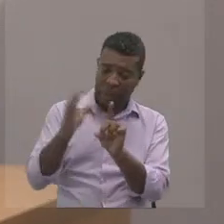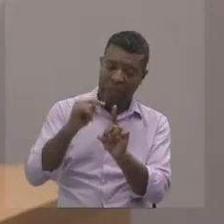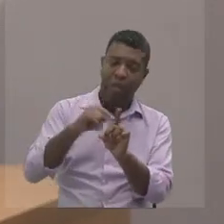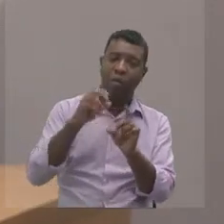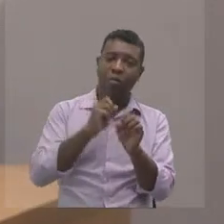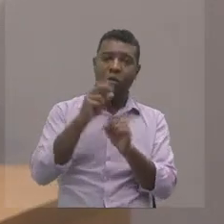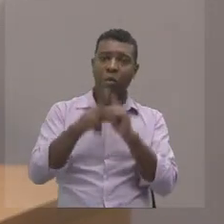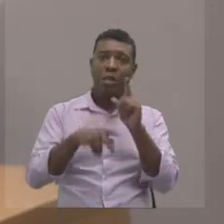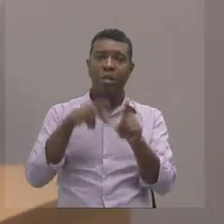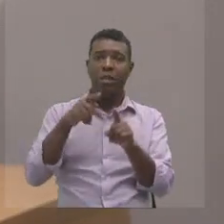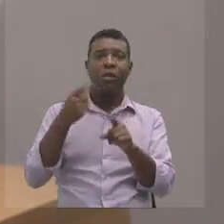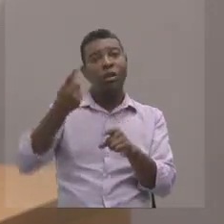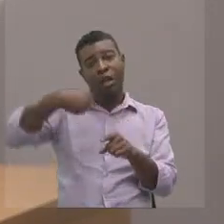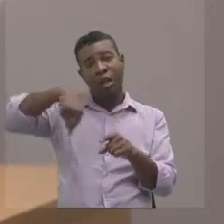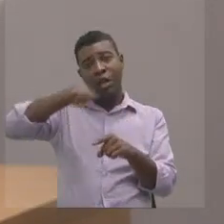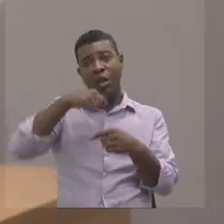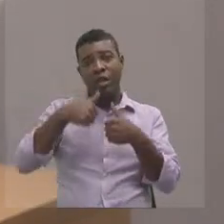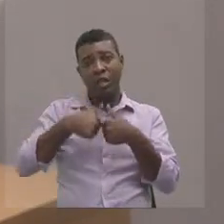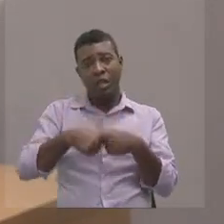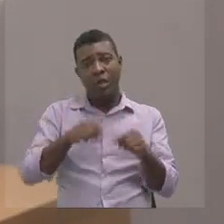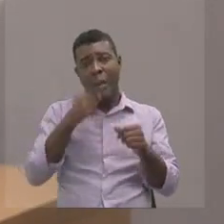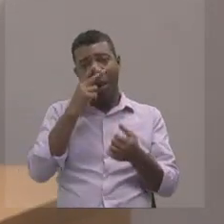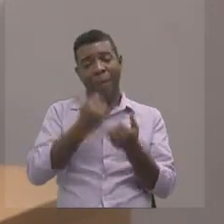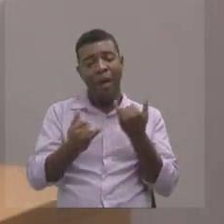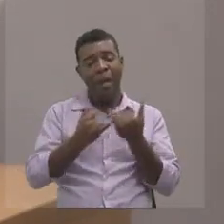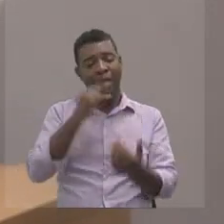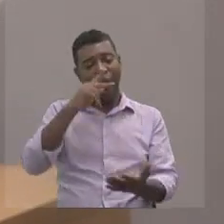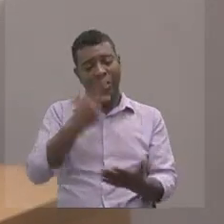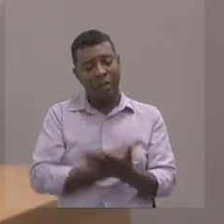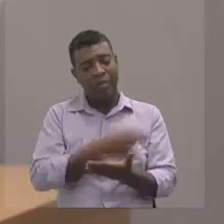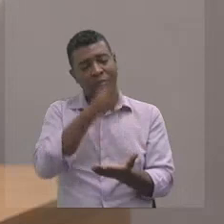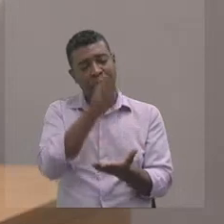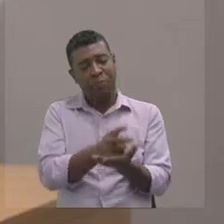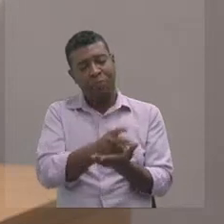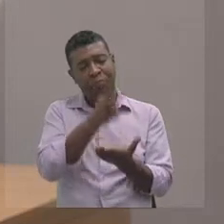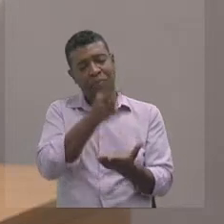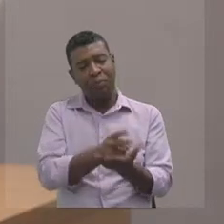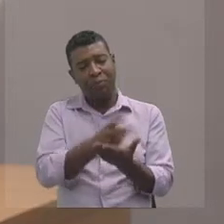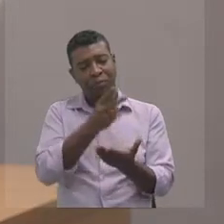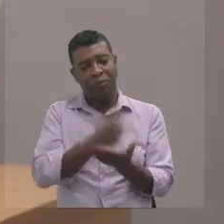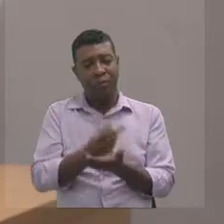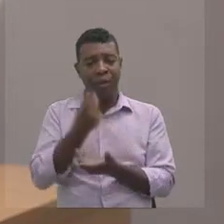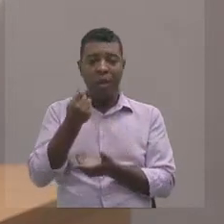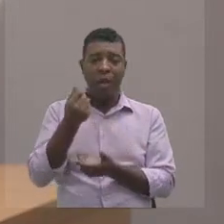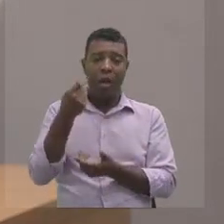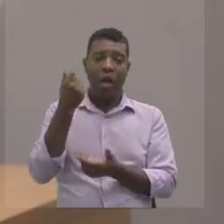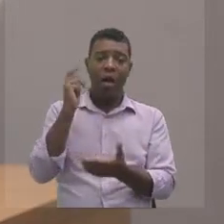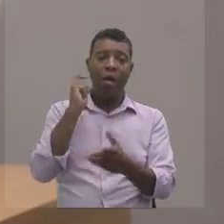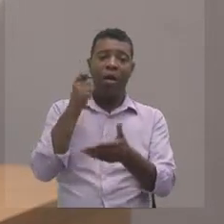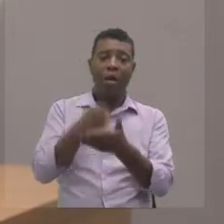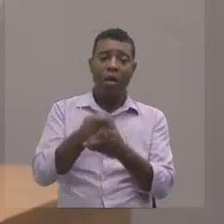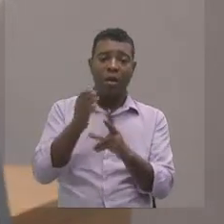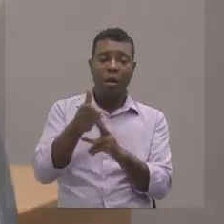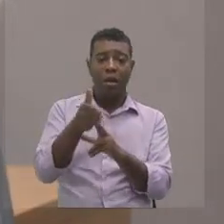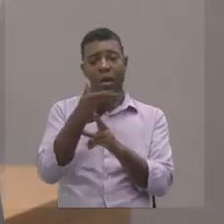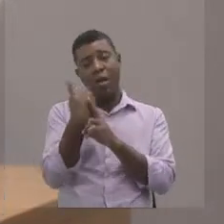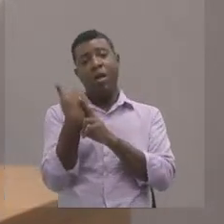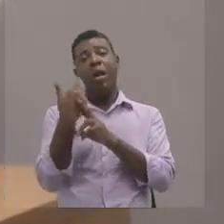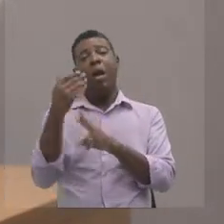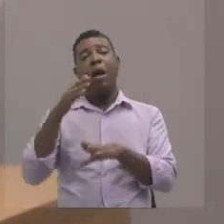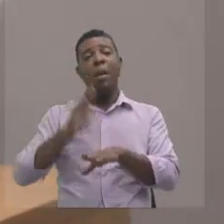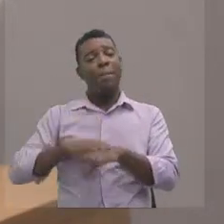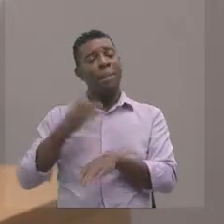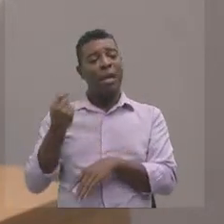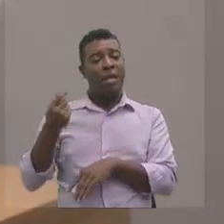dentro de um ciclo vicioso Que a cada dia as tarifas estão mais caras o transporte de péssima qualidade e